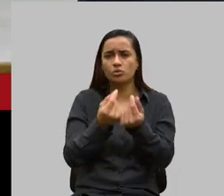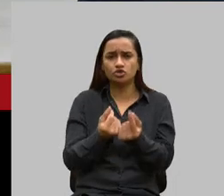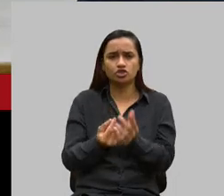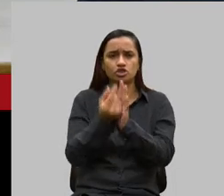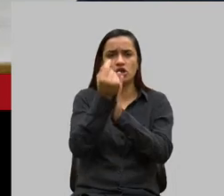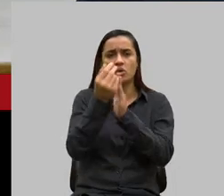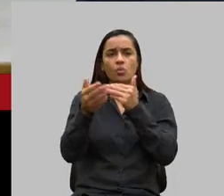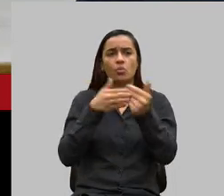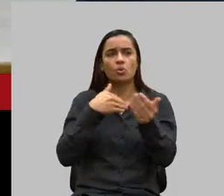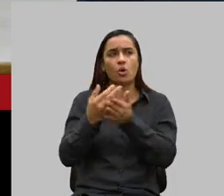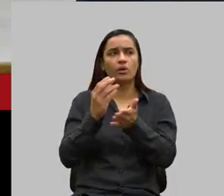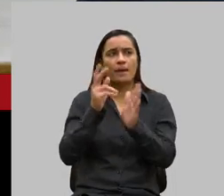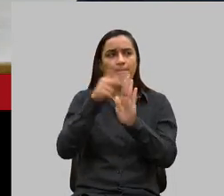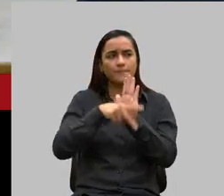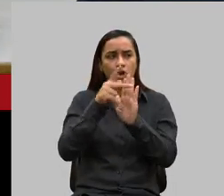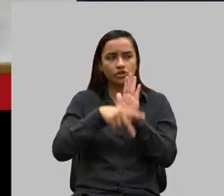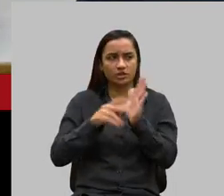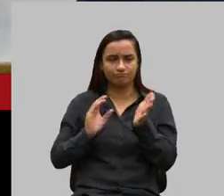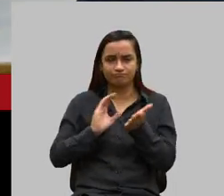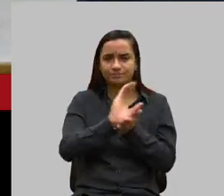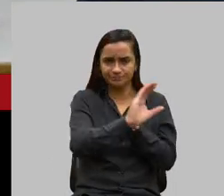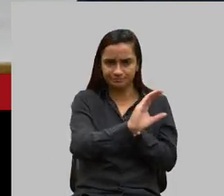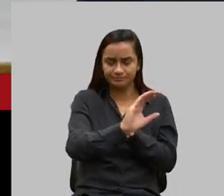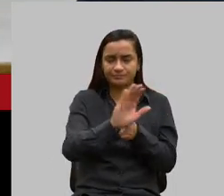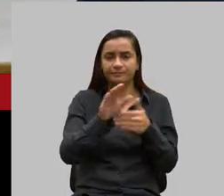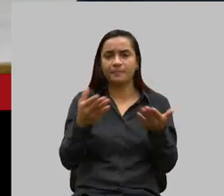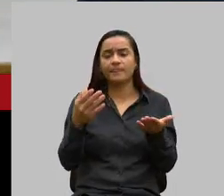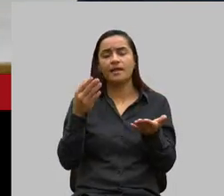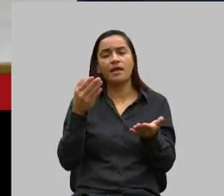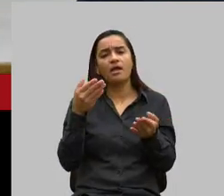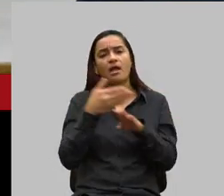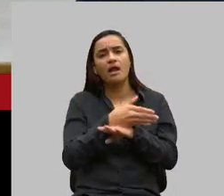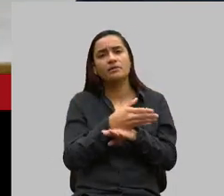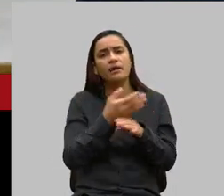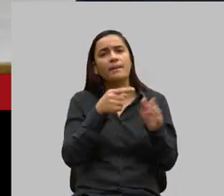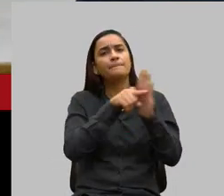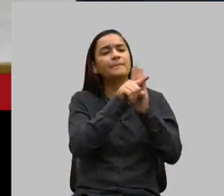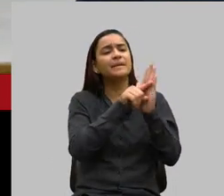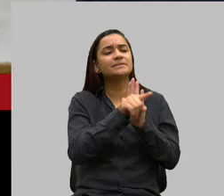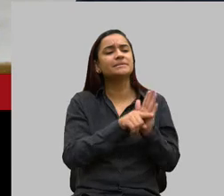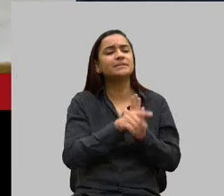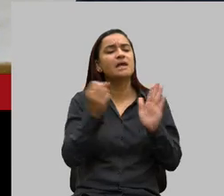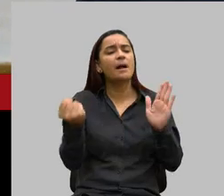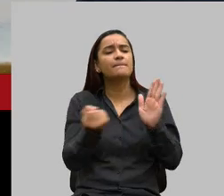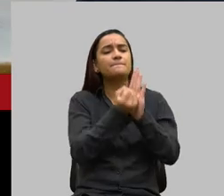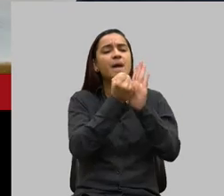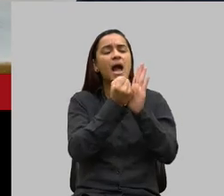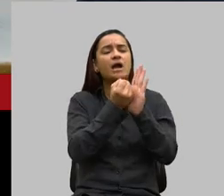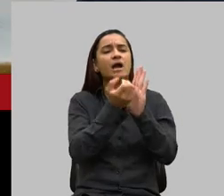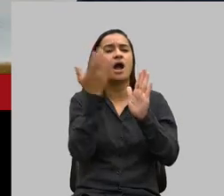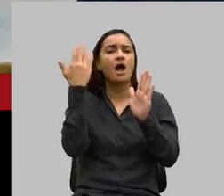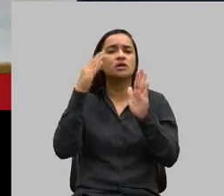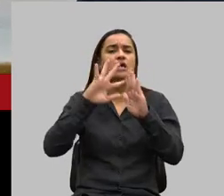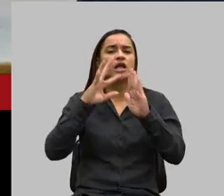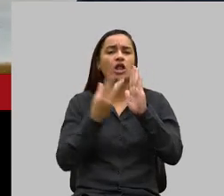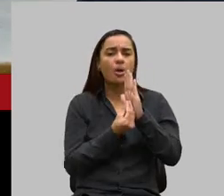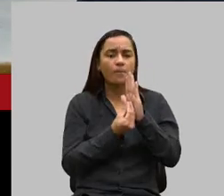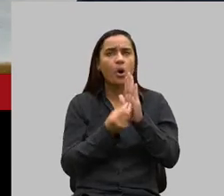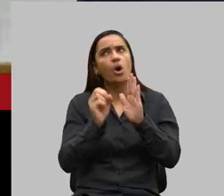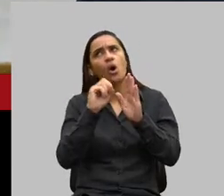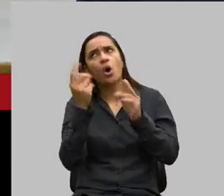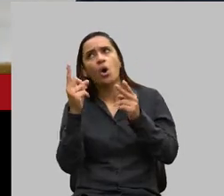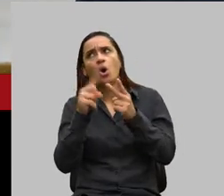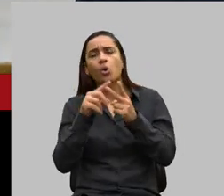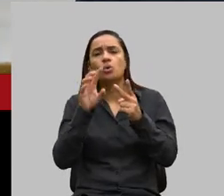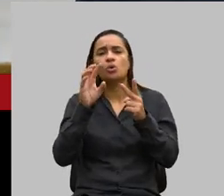então uma pessoa entra com um projeto lá que ela quer pesquisar a margem de Buritizeiro que lá era quilombola ou era tropeiro ou era